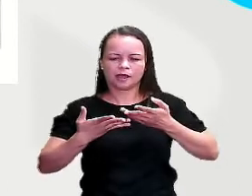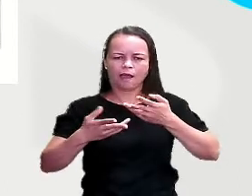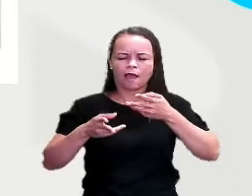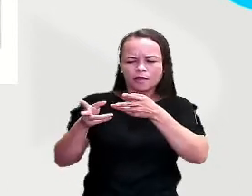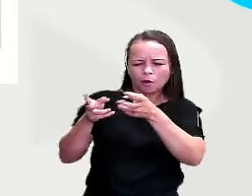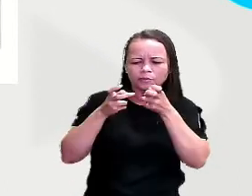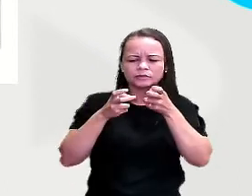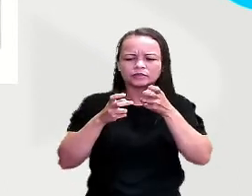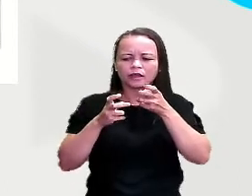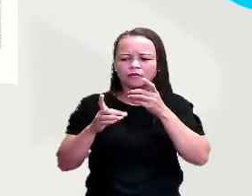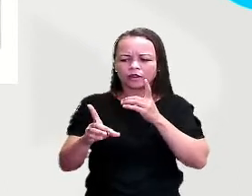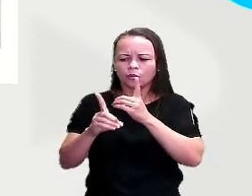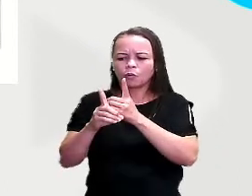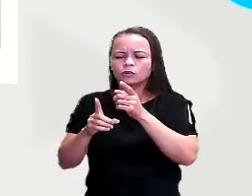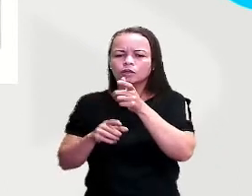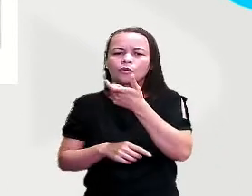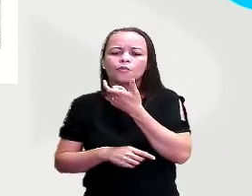ali,